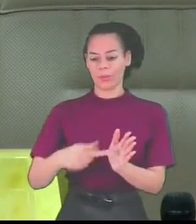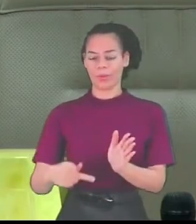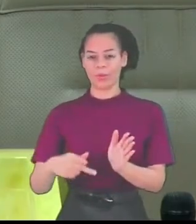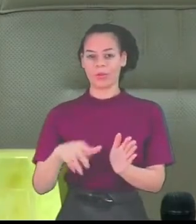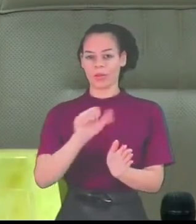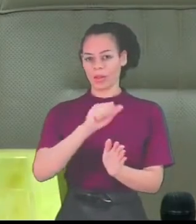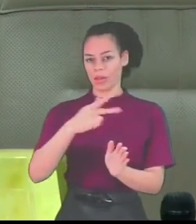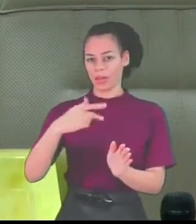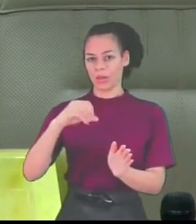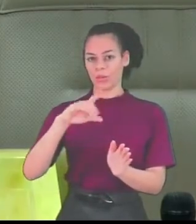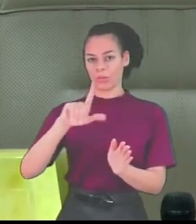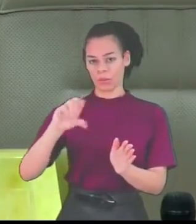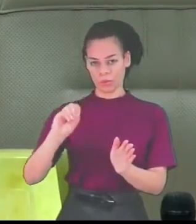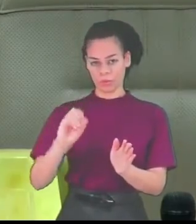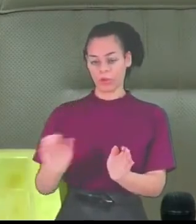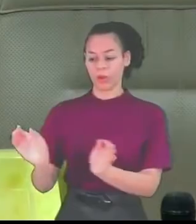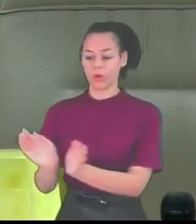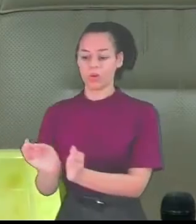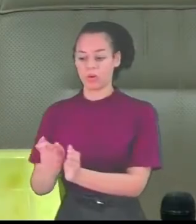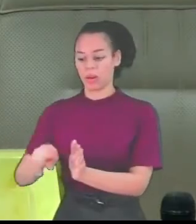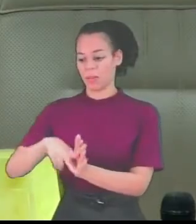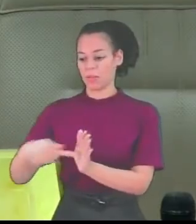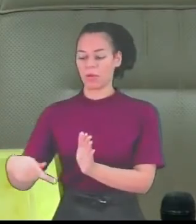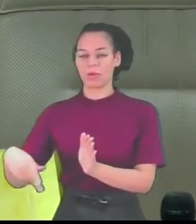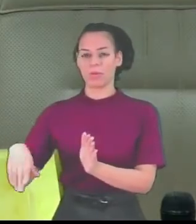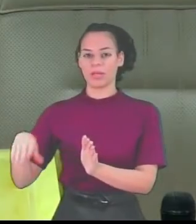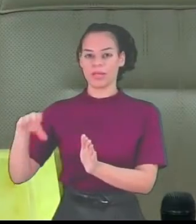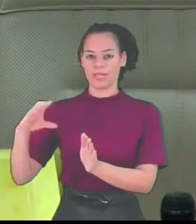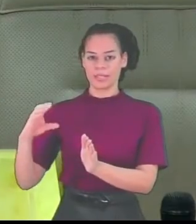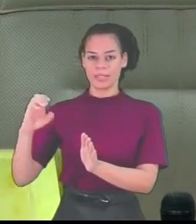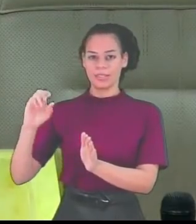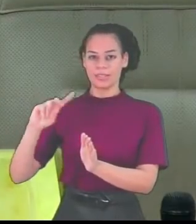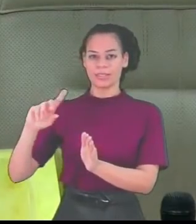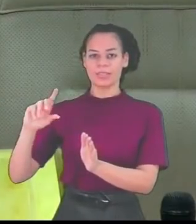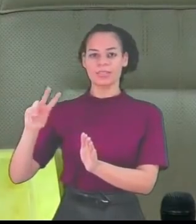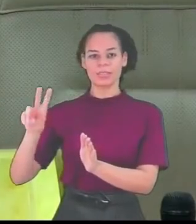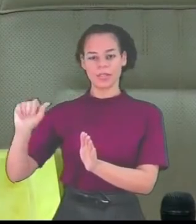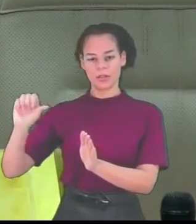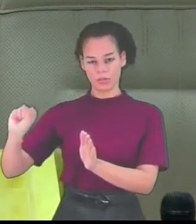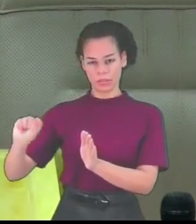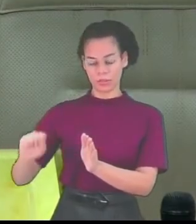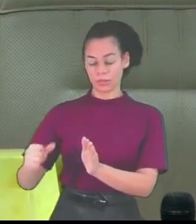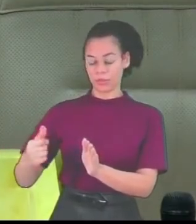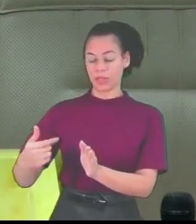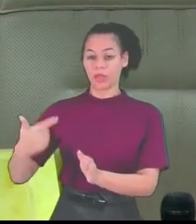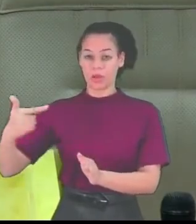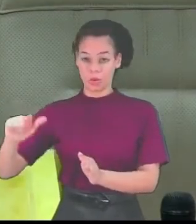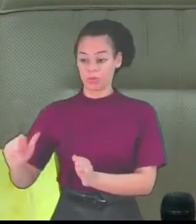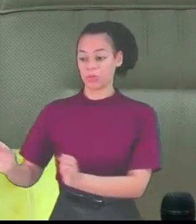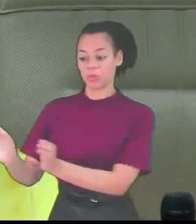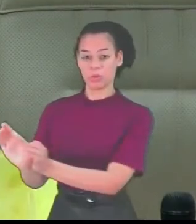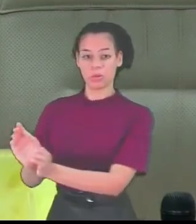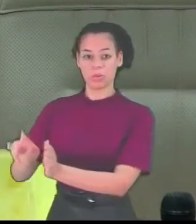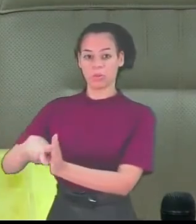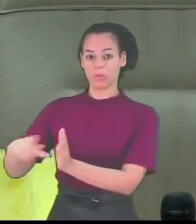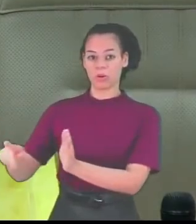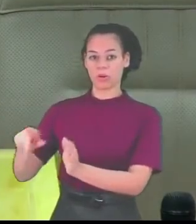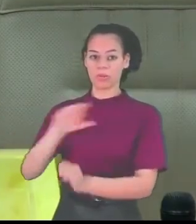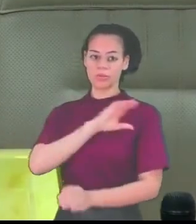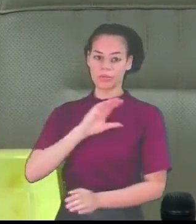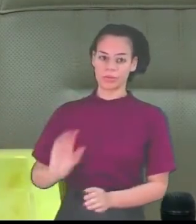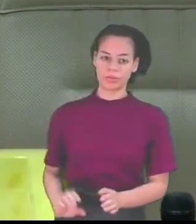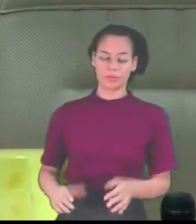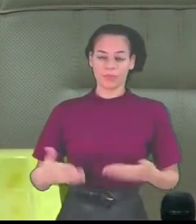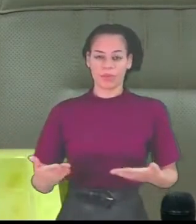Apolo grupo websefaz e outro grupo é de Cristo E aí Paulo